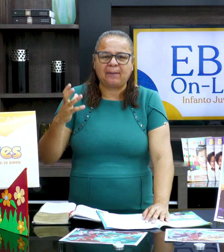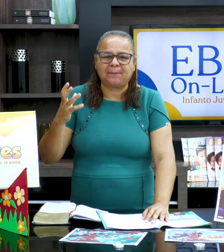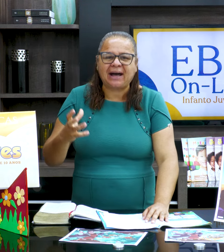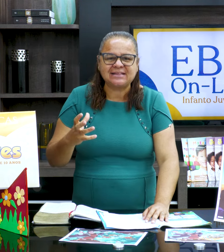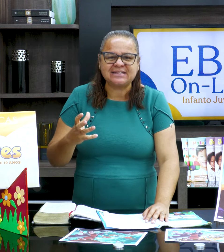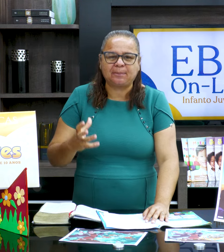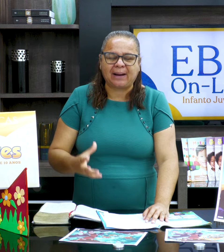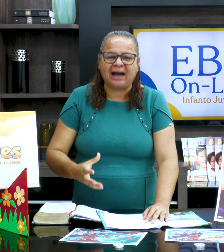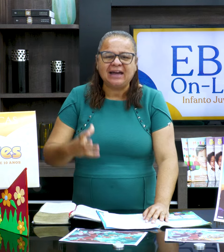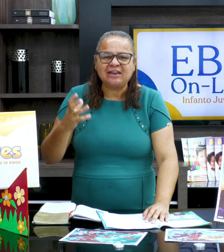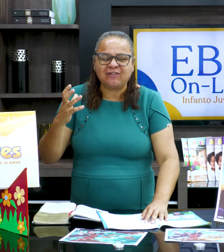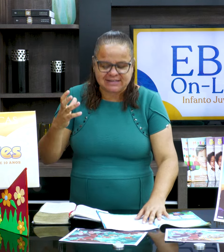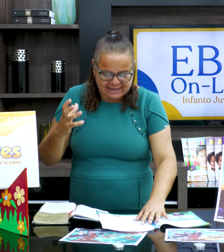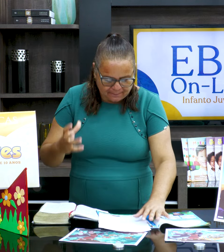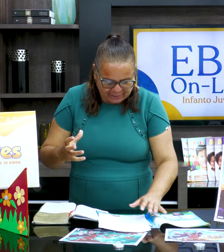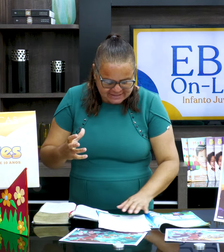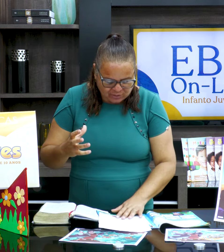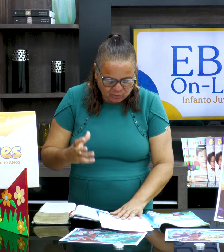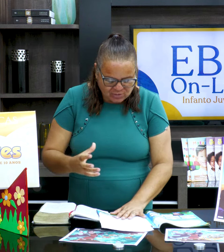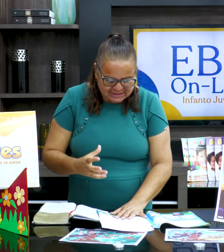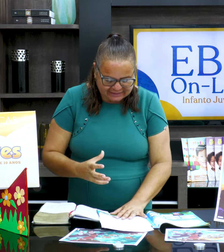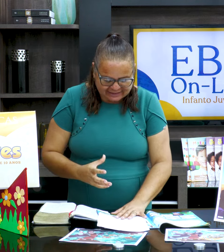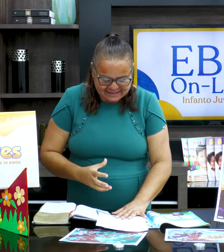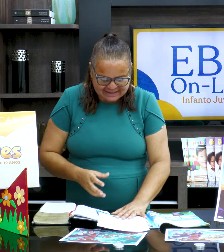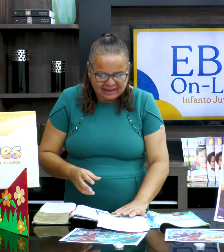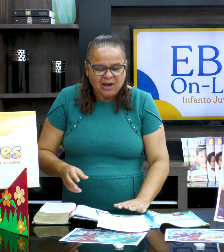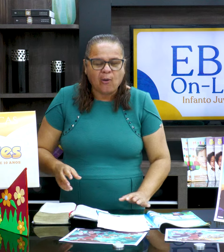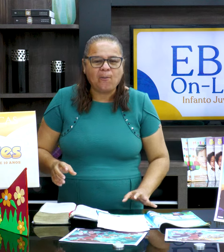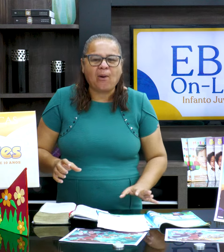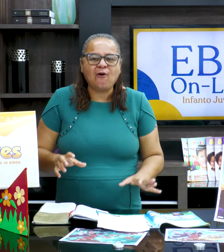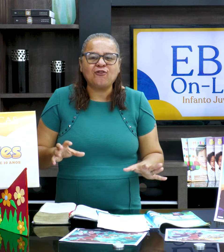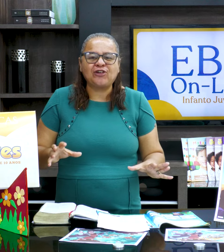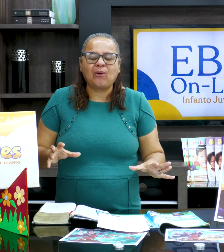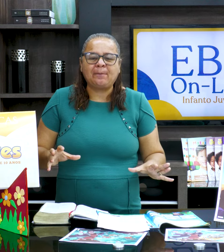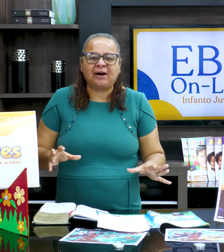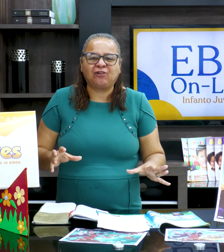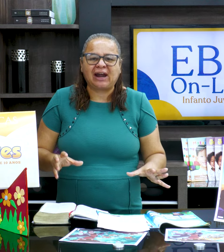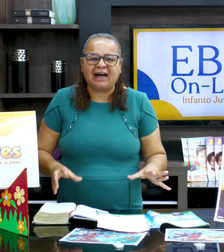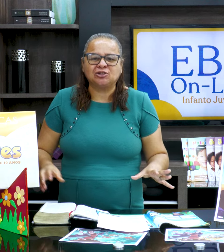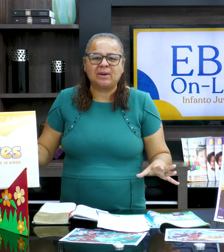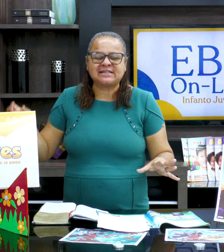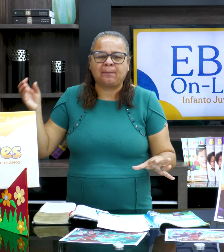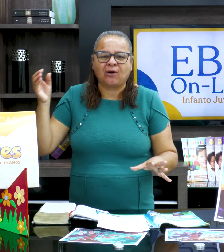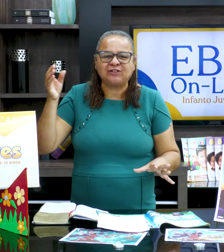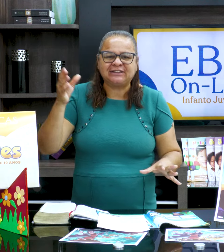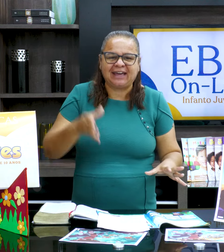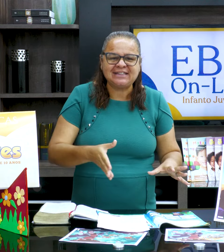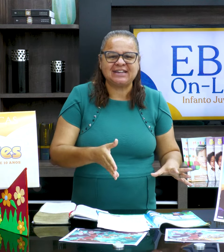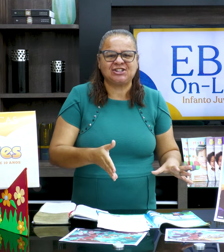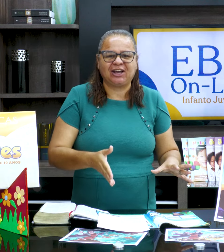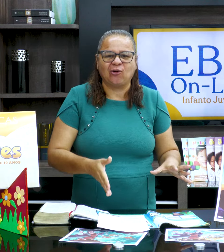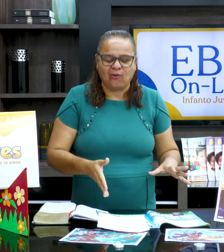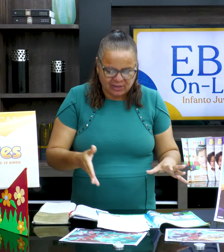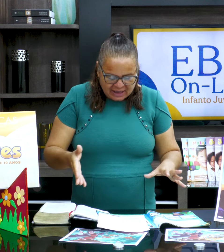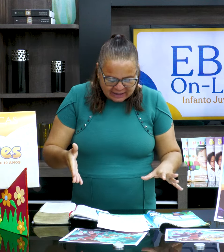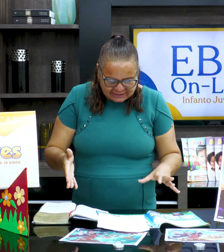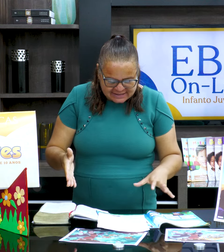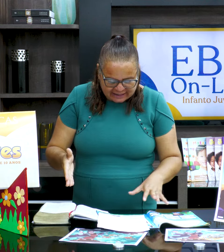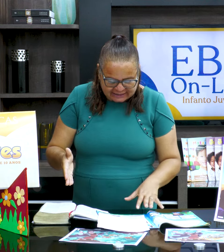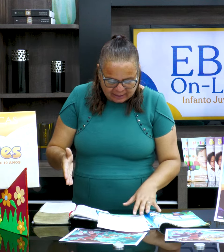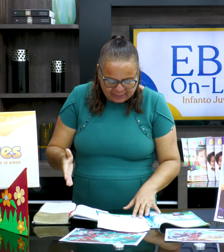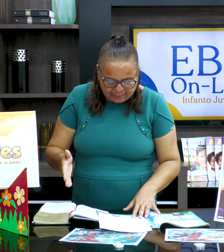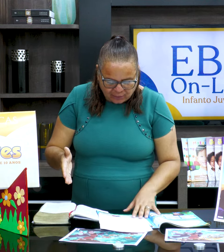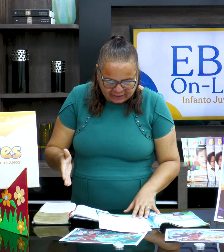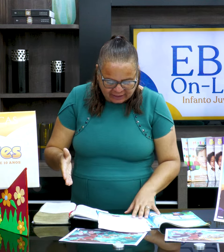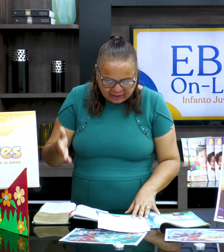crianças para participar e vai ser bênção Com certeza o povo ficou apavorado mas a providência chegou e